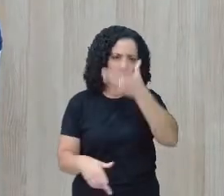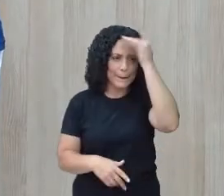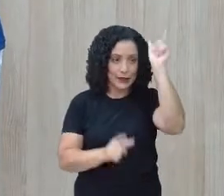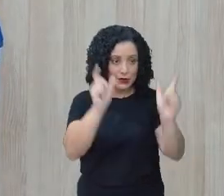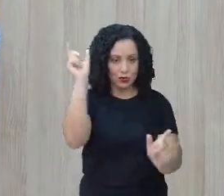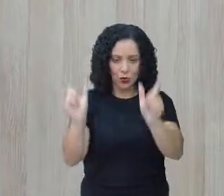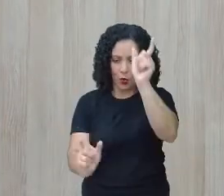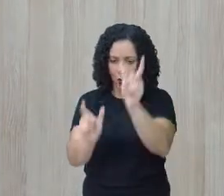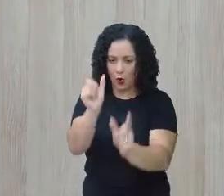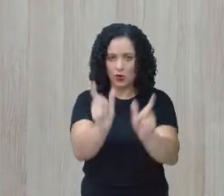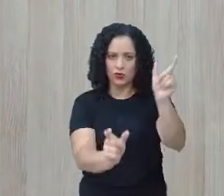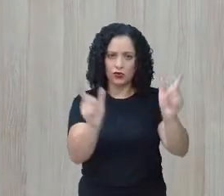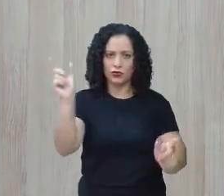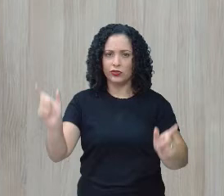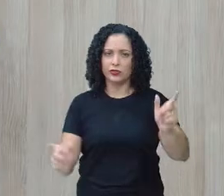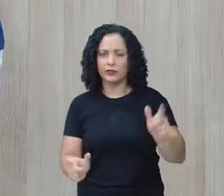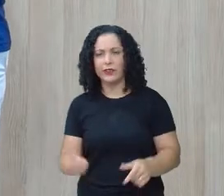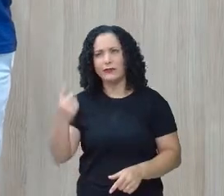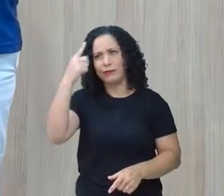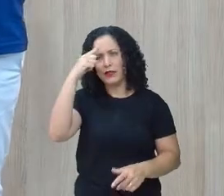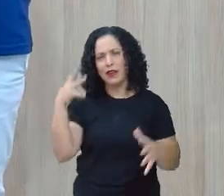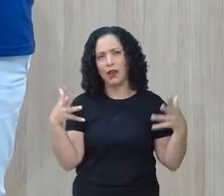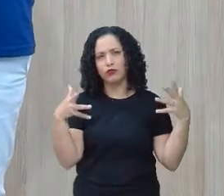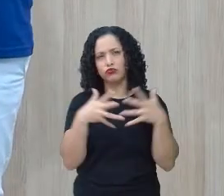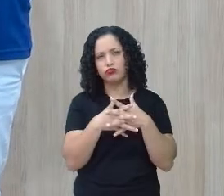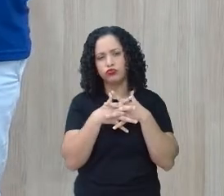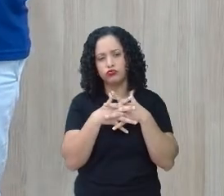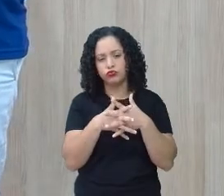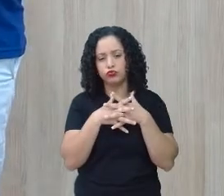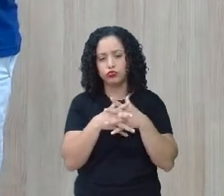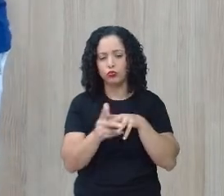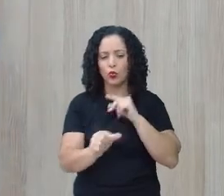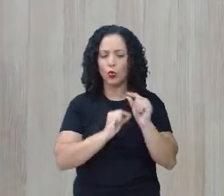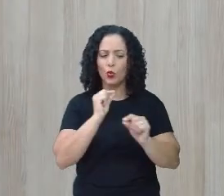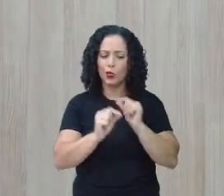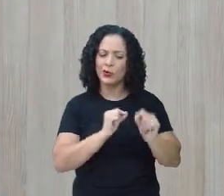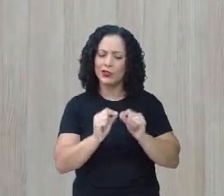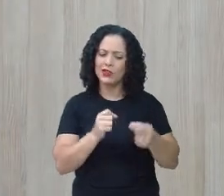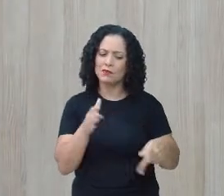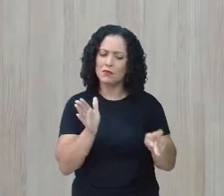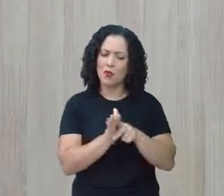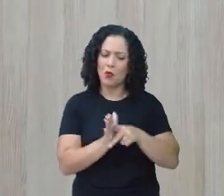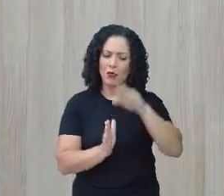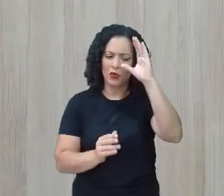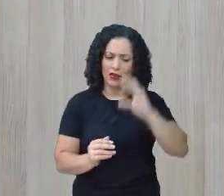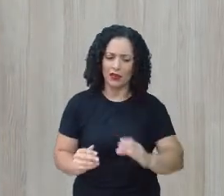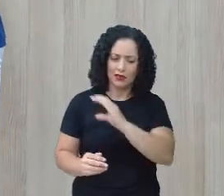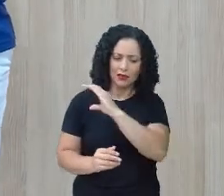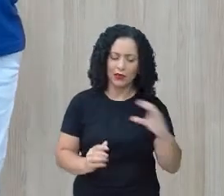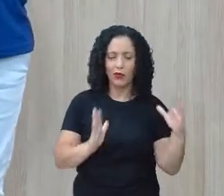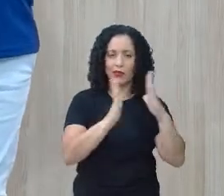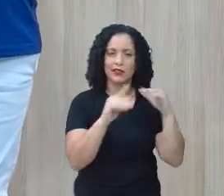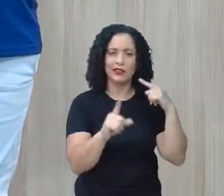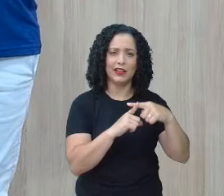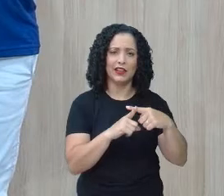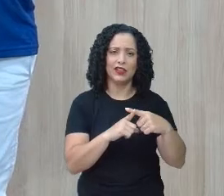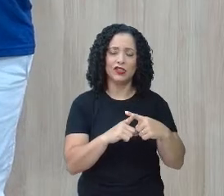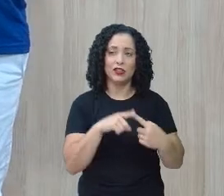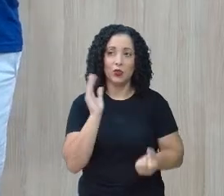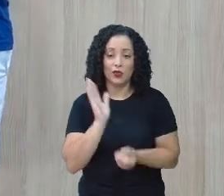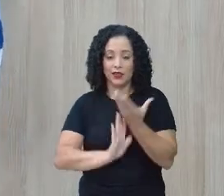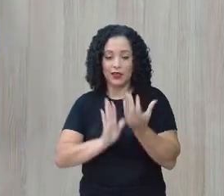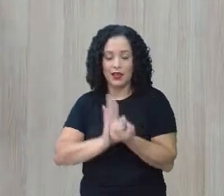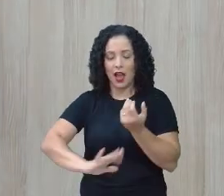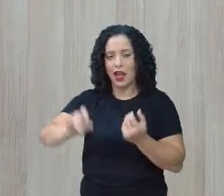questionar alguns dogmas, né, da igreja, né? Então vão desenvolver algumas outras teorias, como por exemplo,